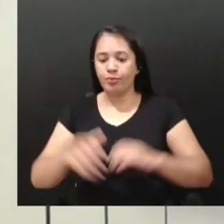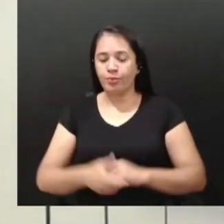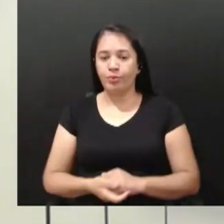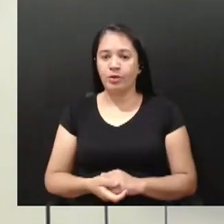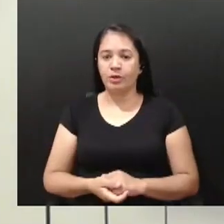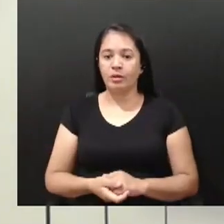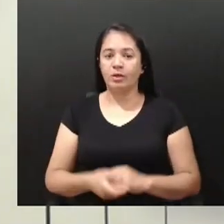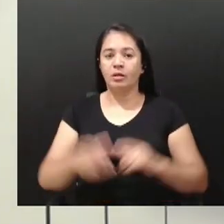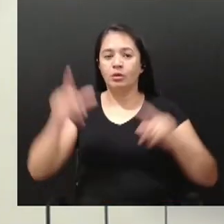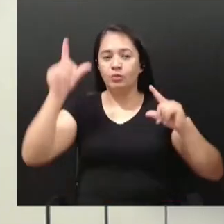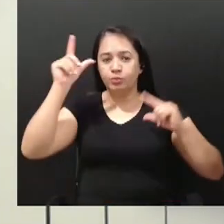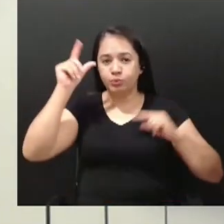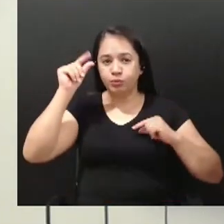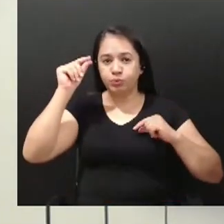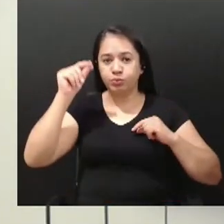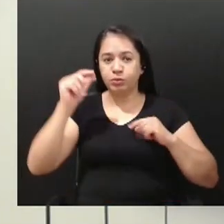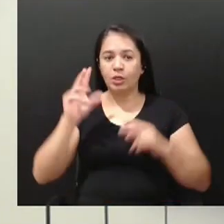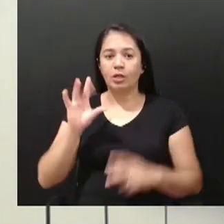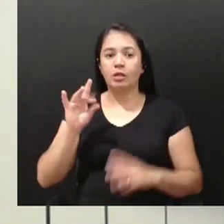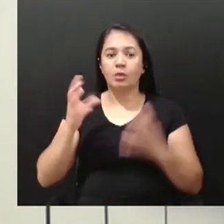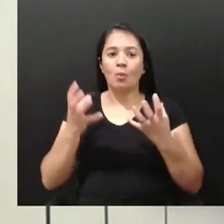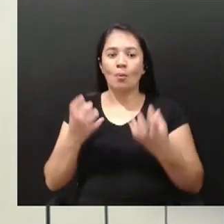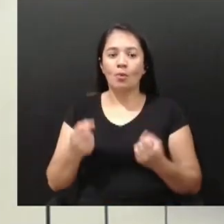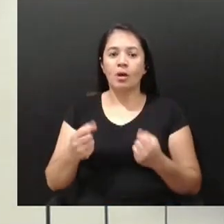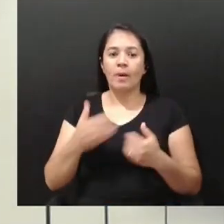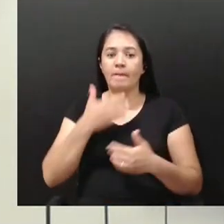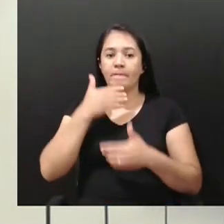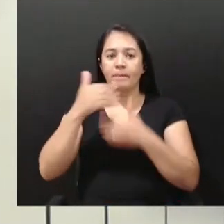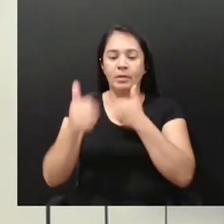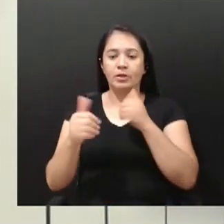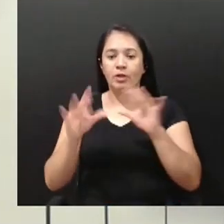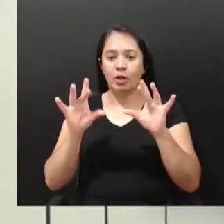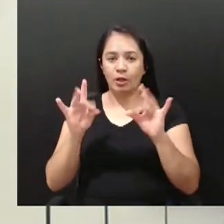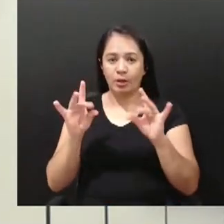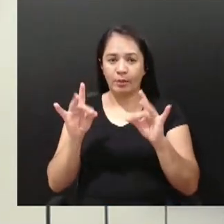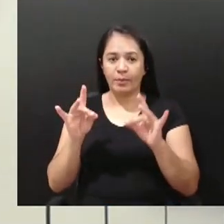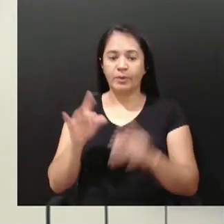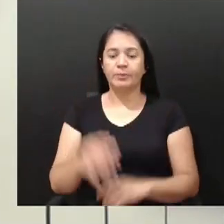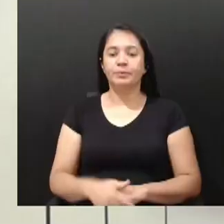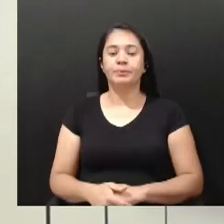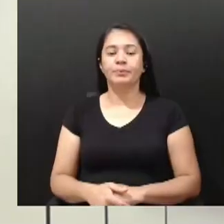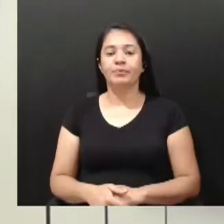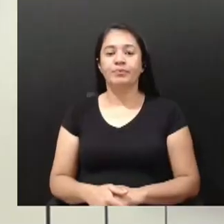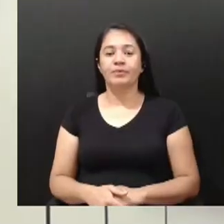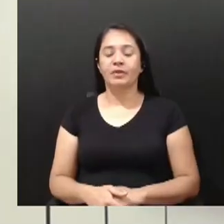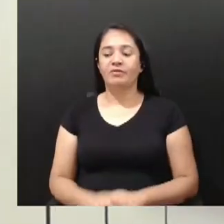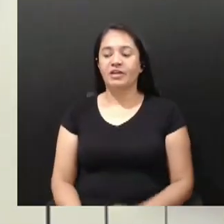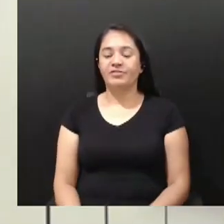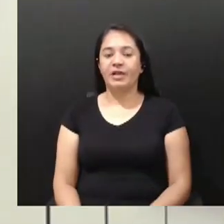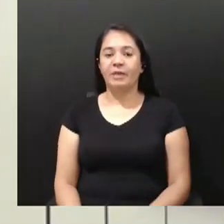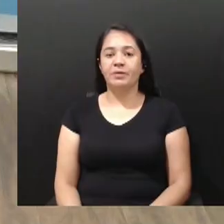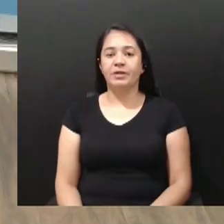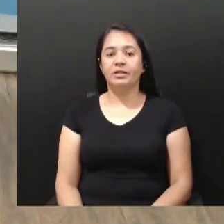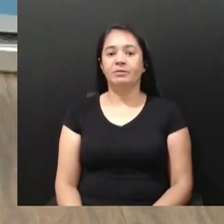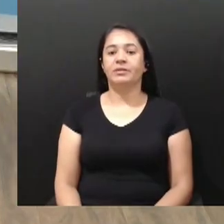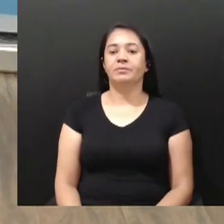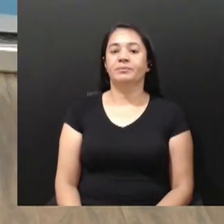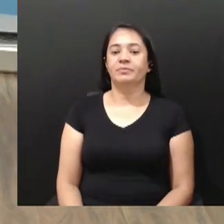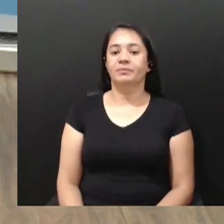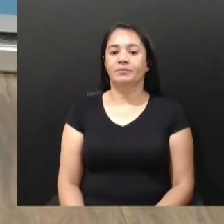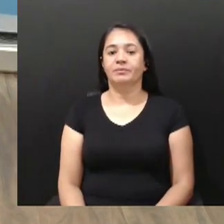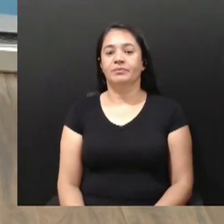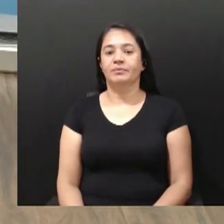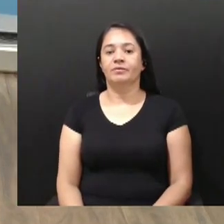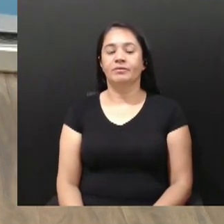e com isso melhorar a umidade relativa do ar. Vamos às temperaturas então? Primeiro para terça-feira, elas já estão aqui na minha